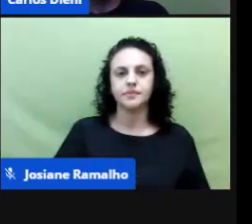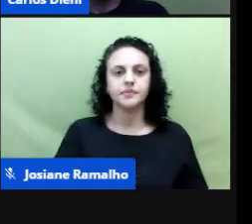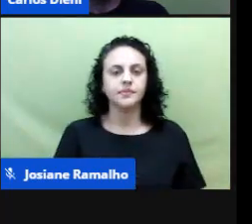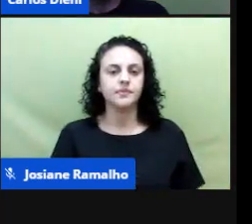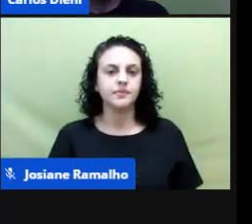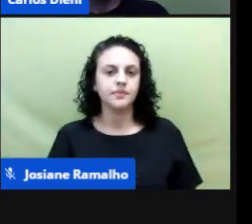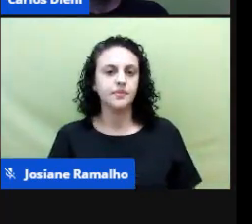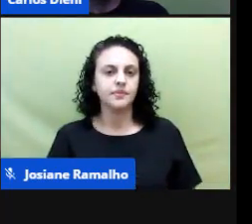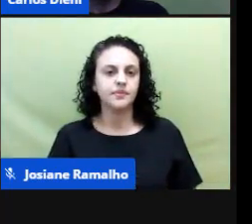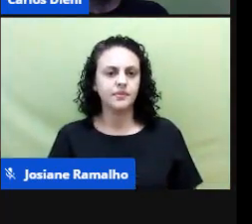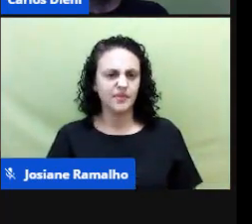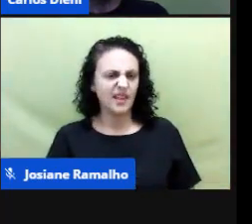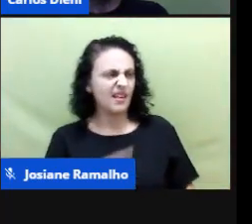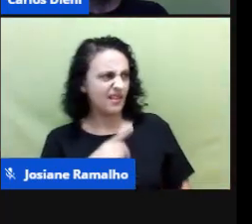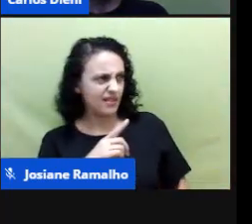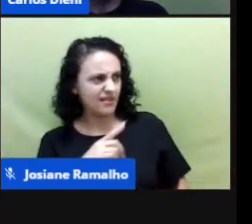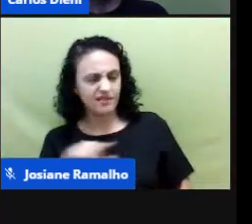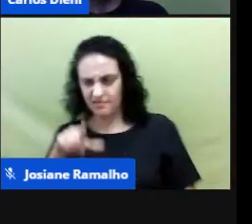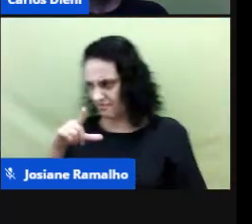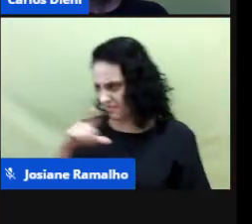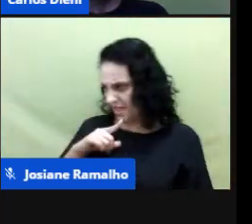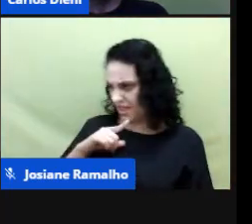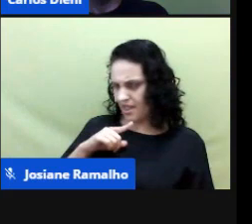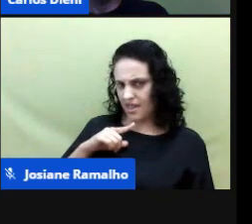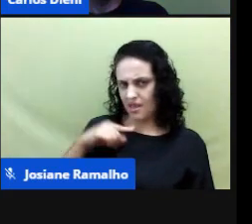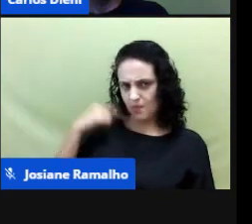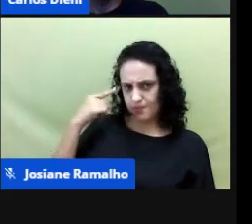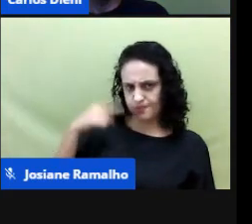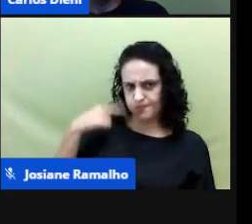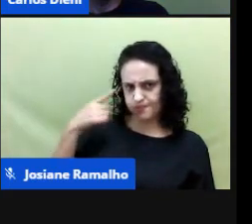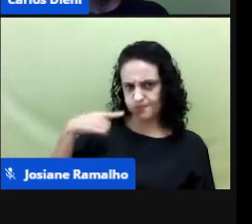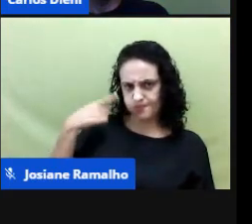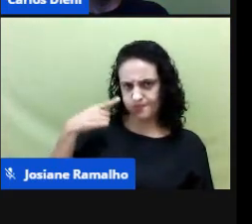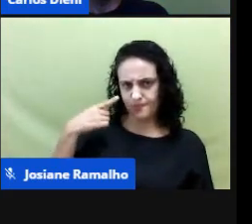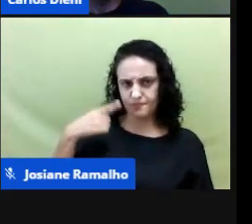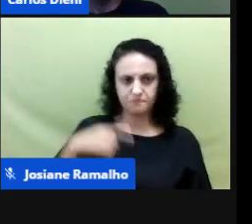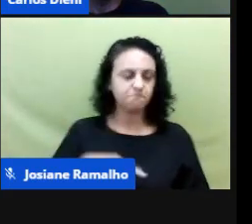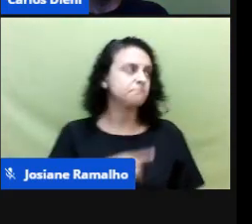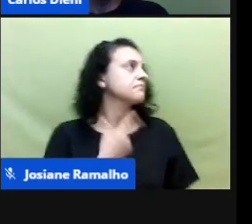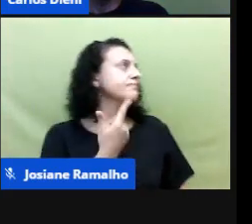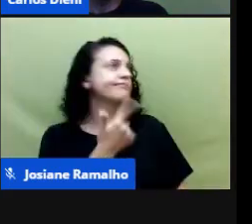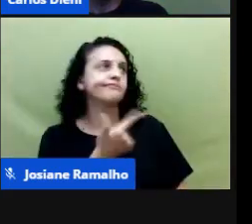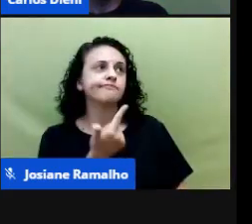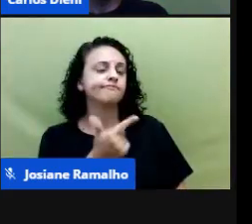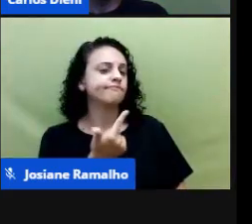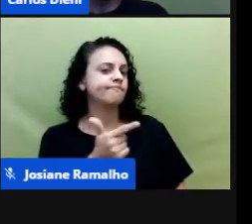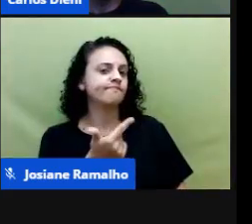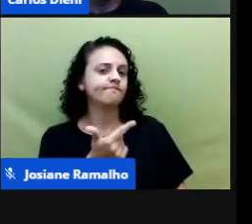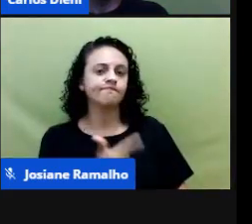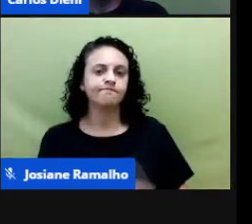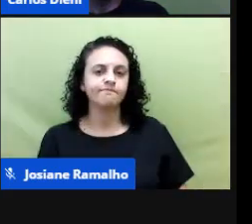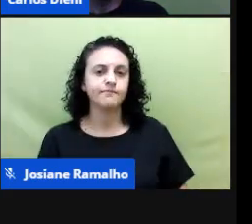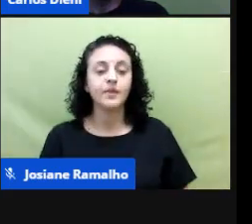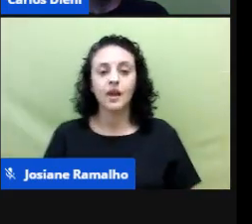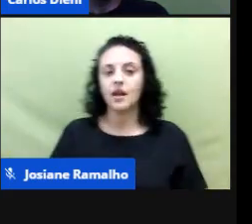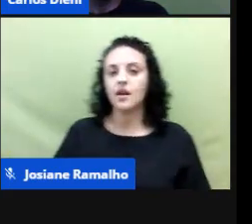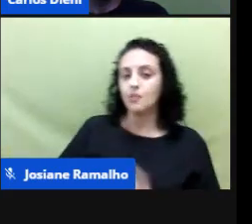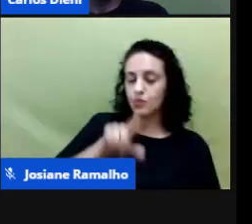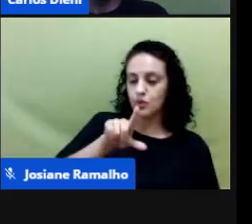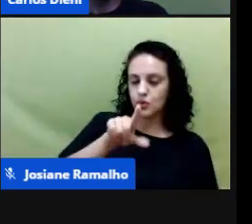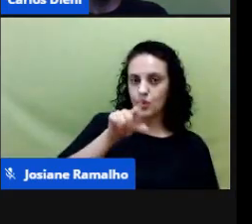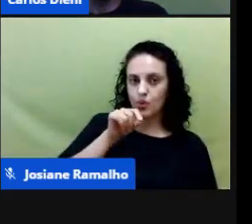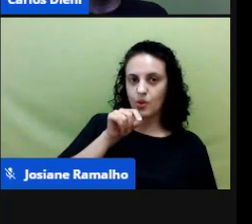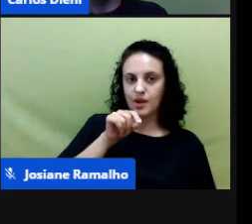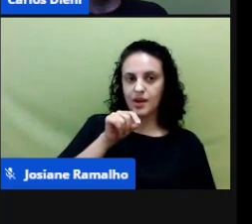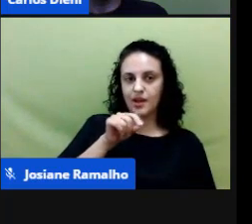Você tem advogado? Não tenho, não. Então você vai ser nomeado a defensora pública para defendê-lo. Doutor Meritíssimo,